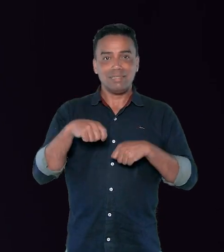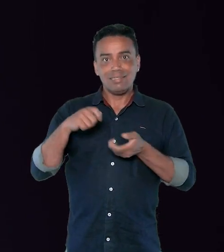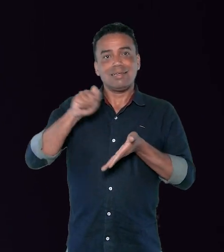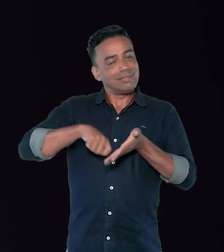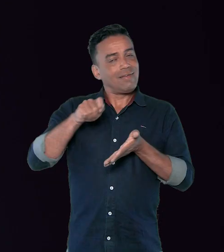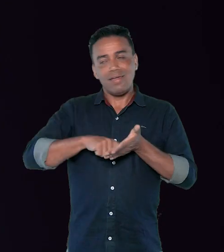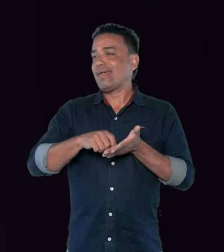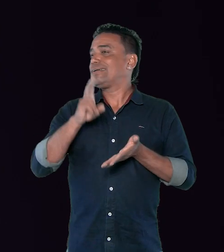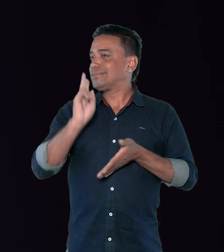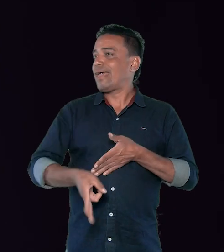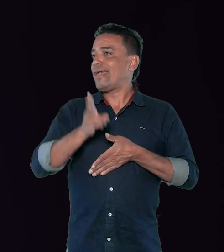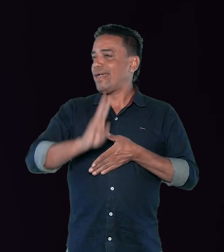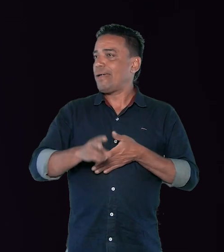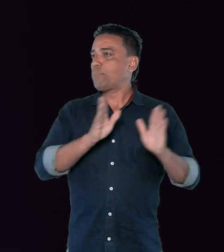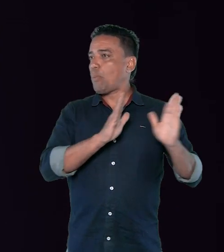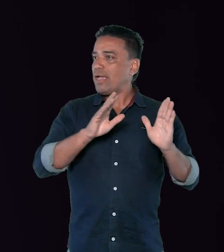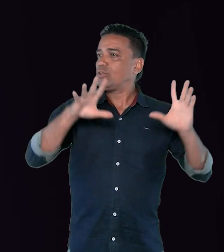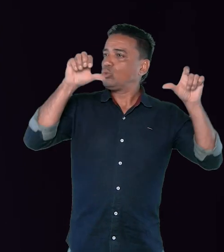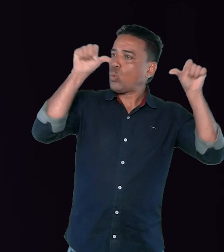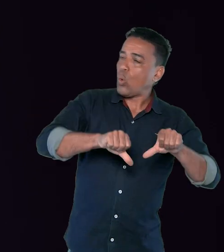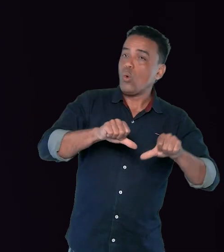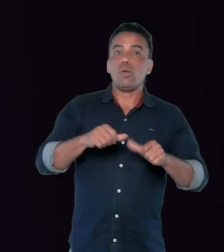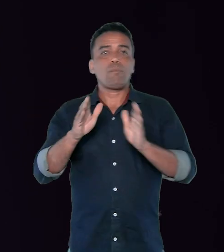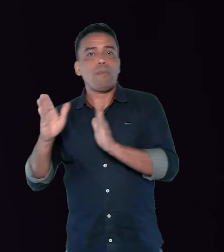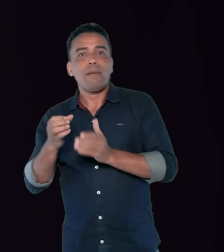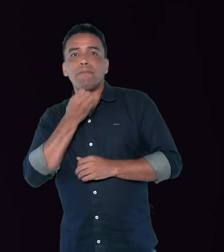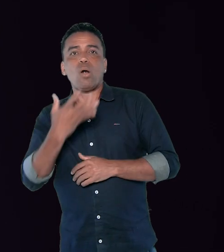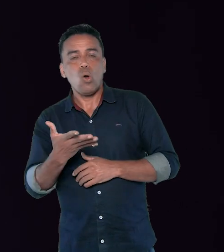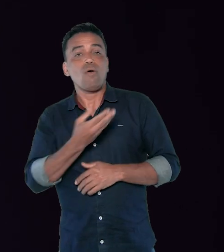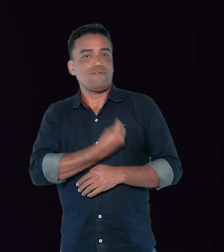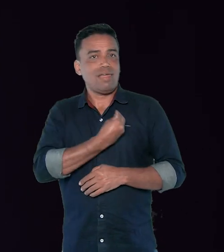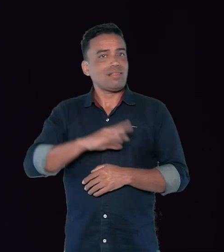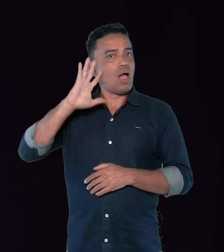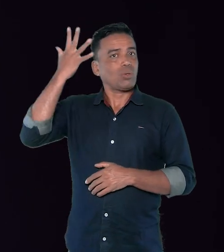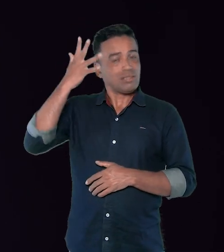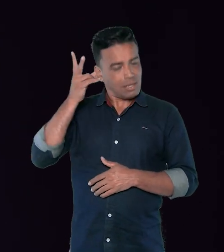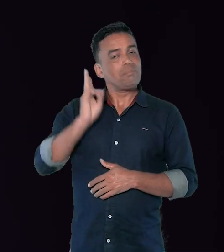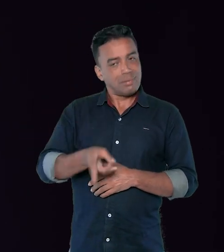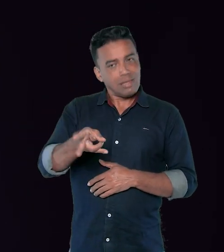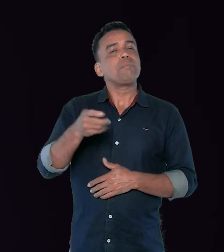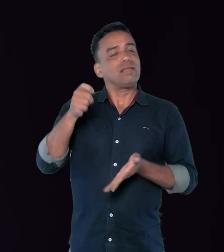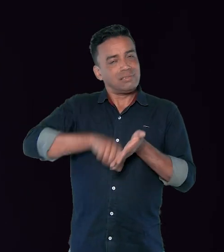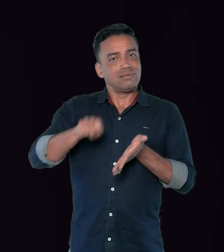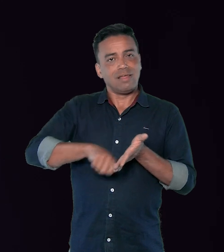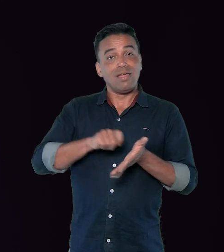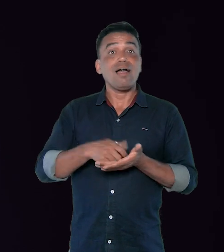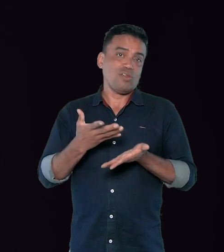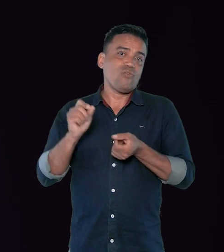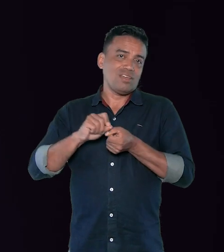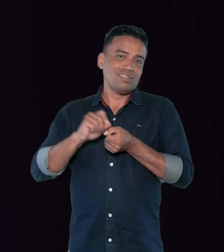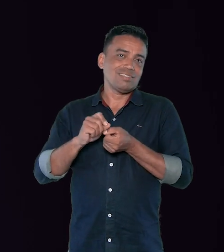vida e aí ele vai escrever. Mas não funciona isso, tem que escrever enquanto a vida está acontecendo. E foi o que eu fiz com o De Onde Eles